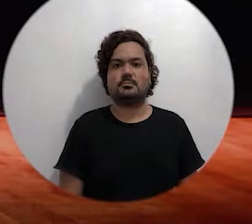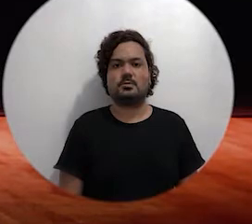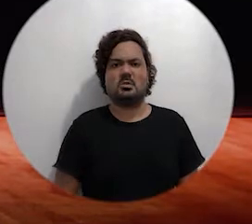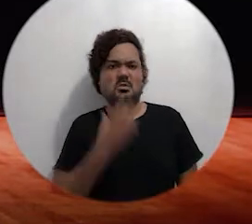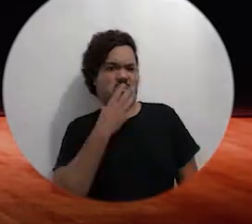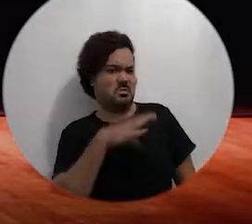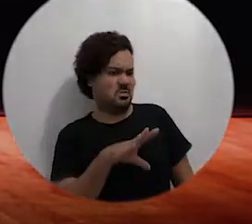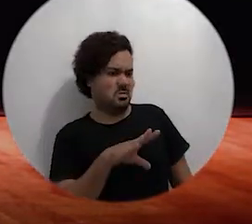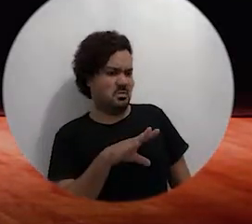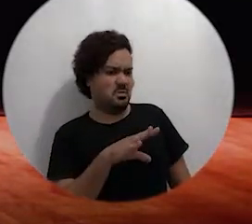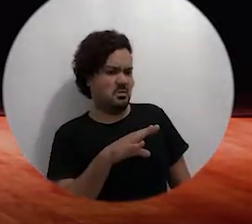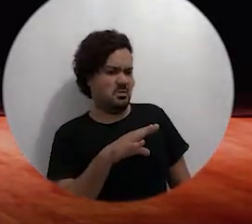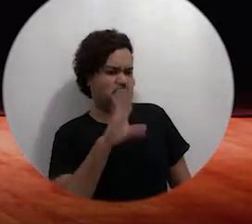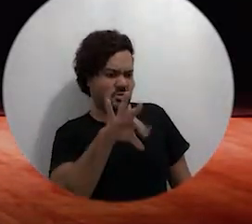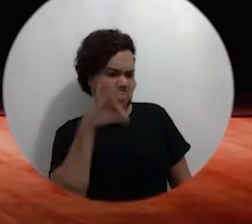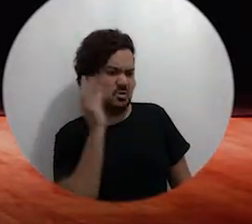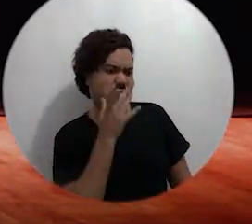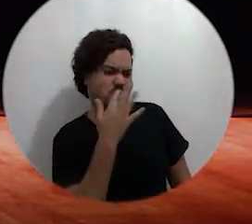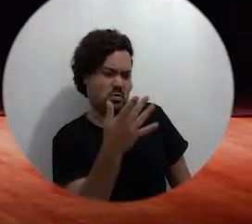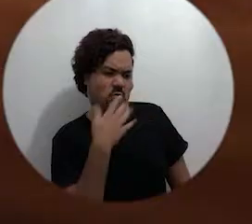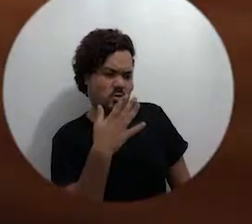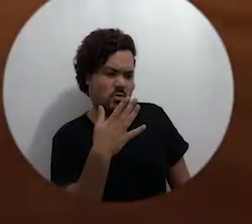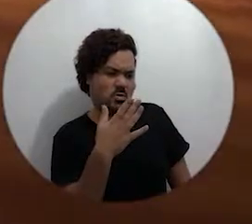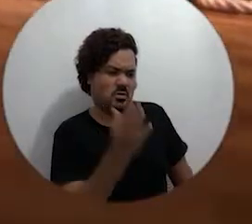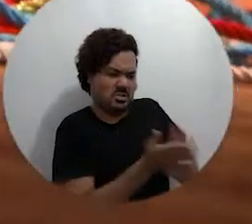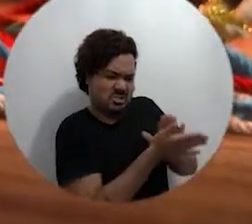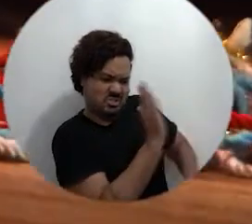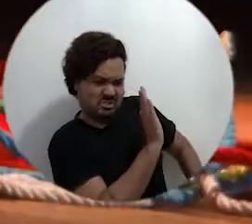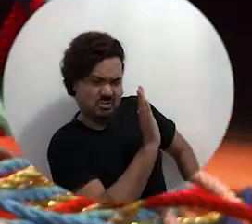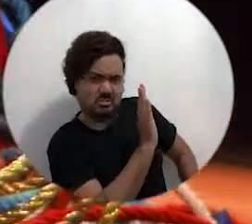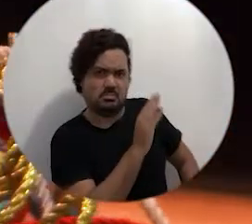Não quero que coloque essa cor. Vai tirar.